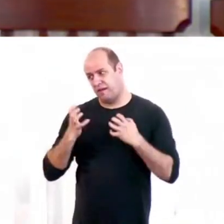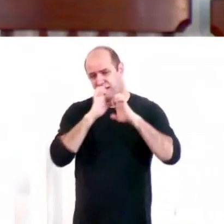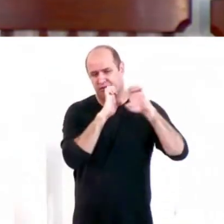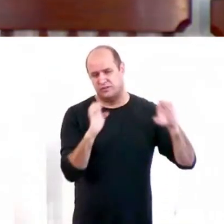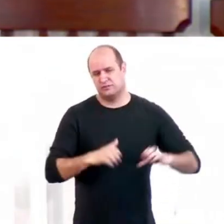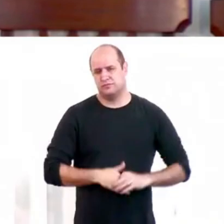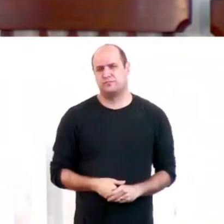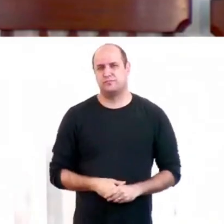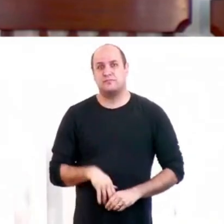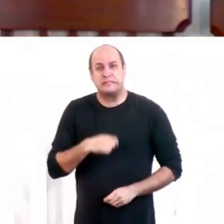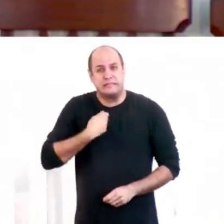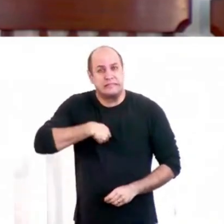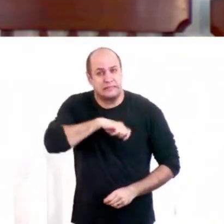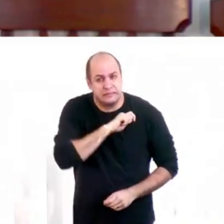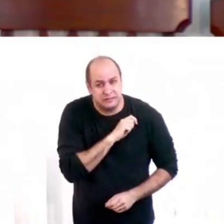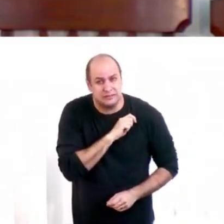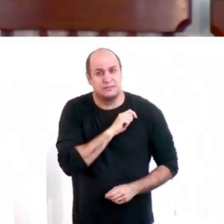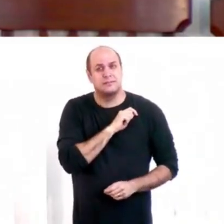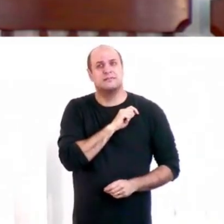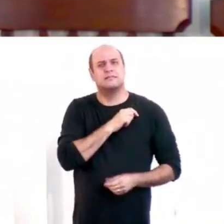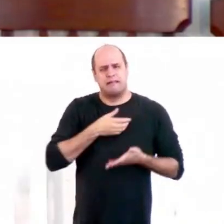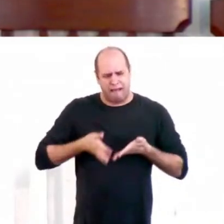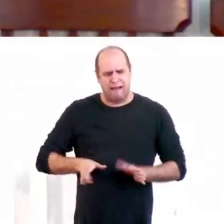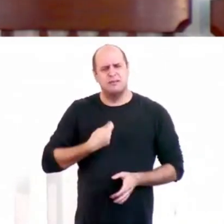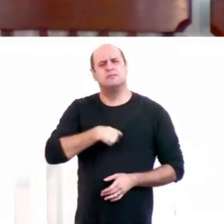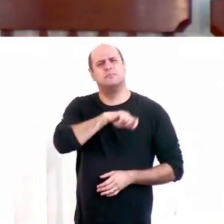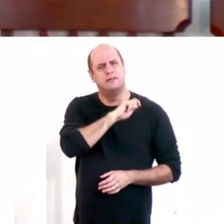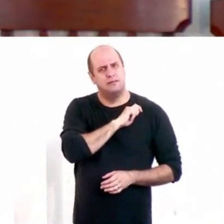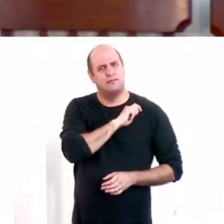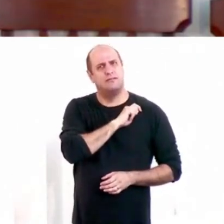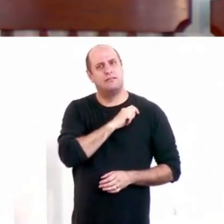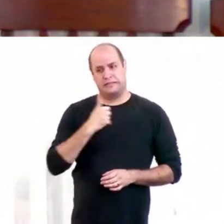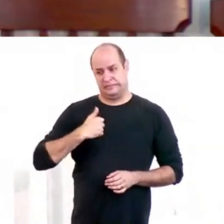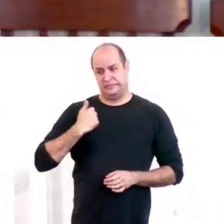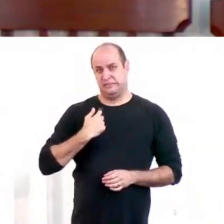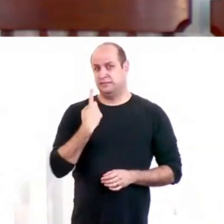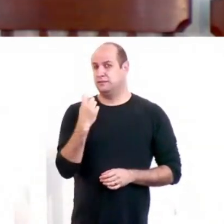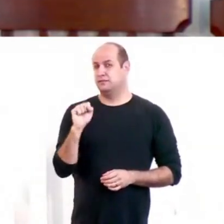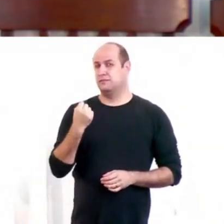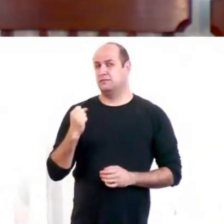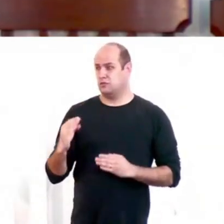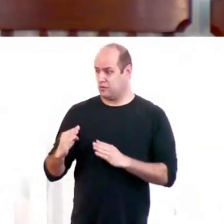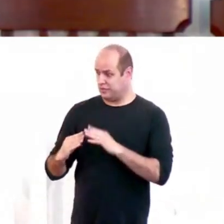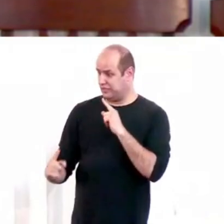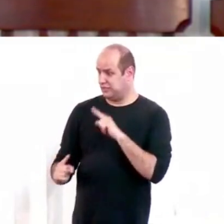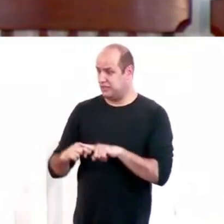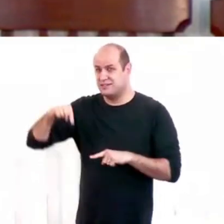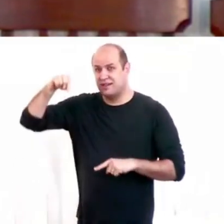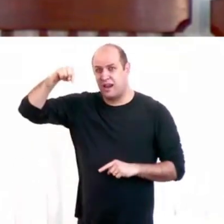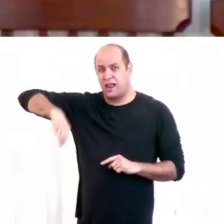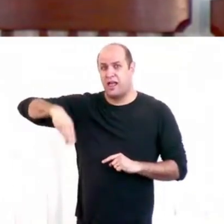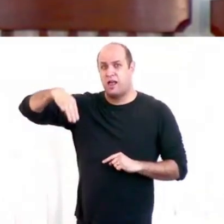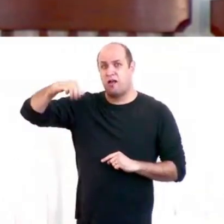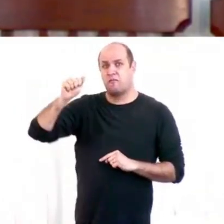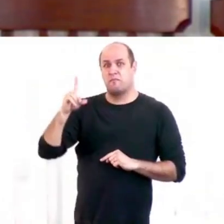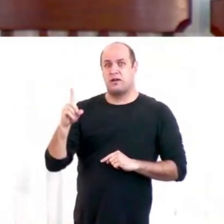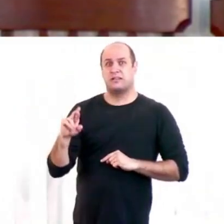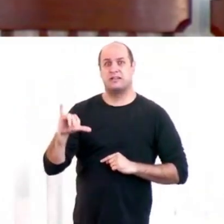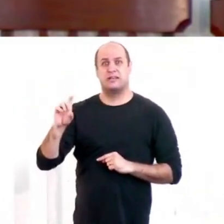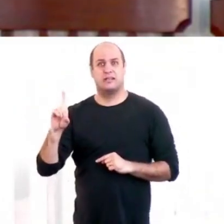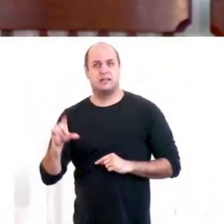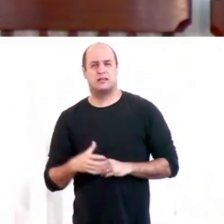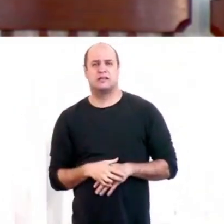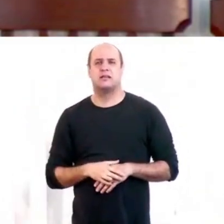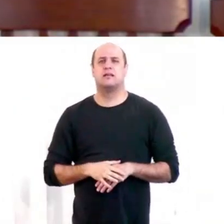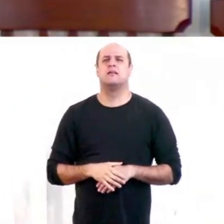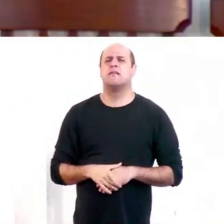espanhol, 18 anos, que Deus tocou, e a igreja, a congregação presbiteriana de Madrid, está ali